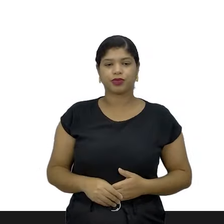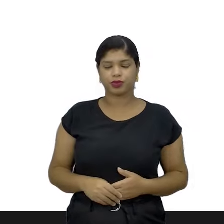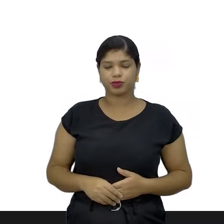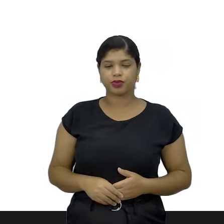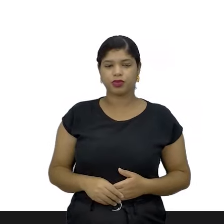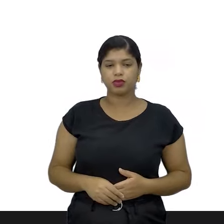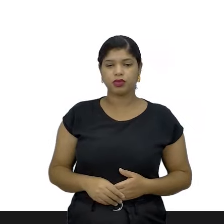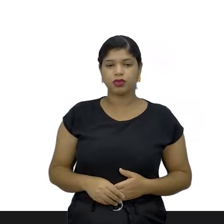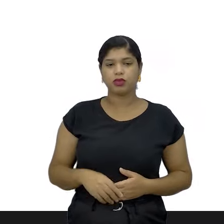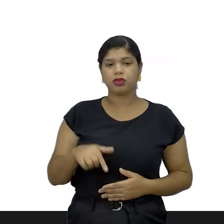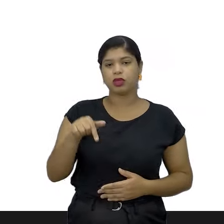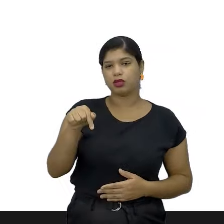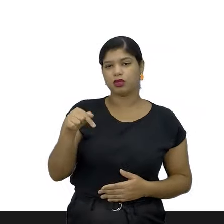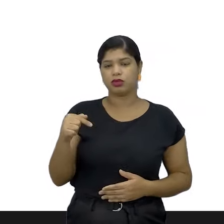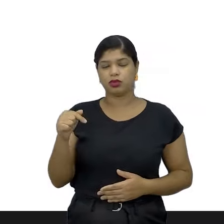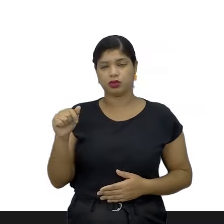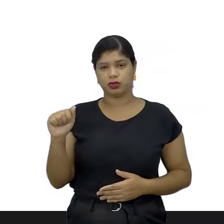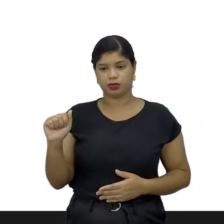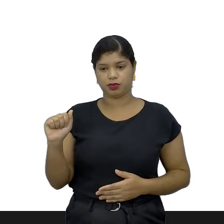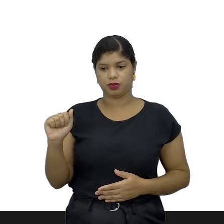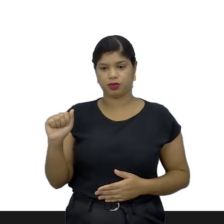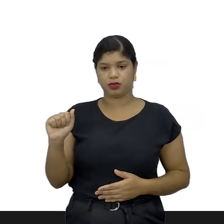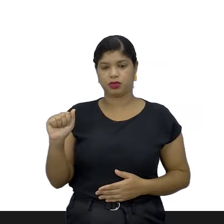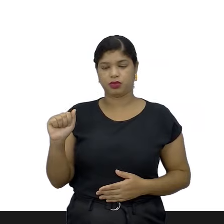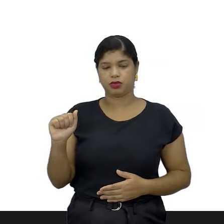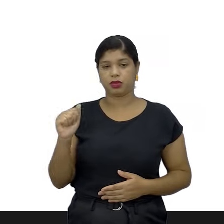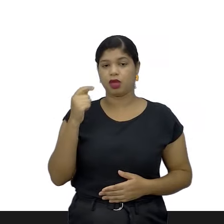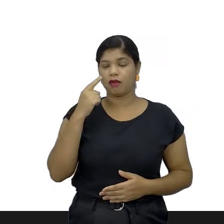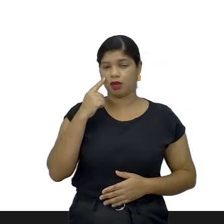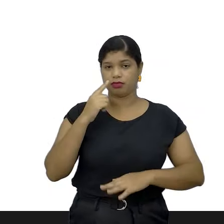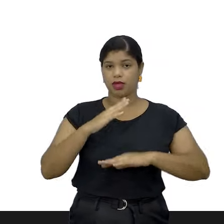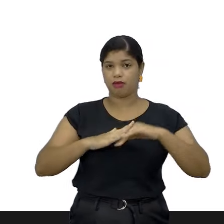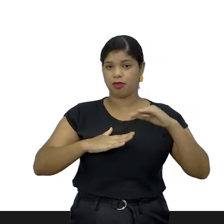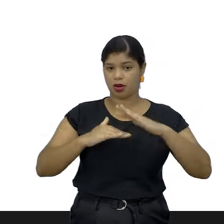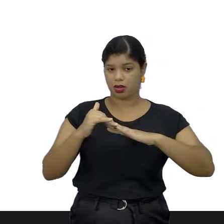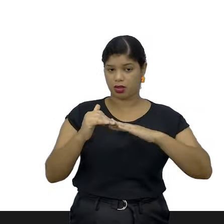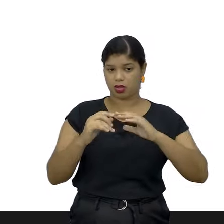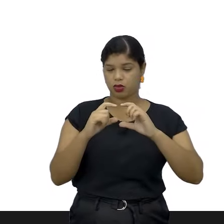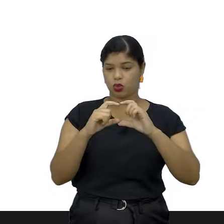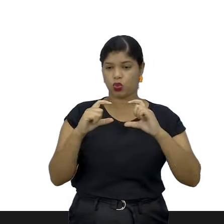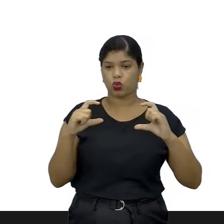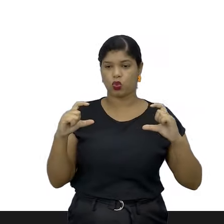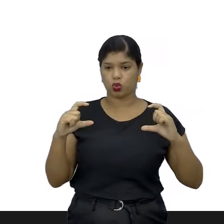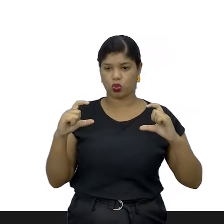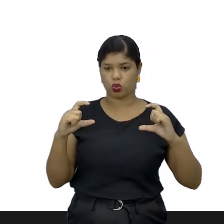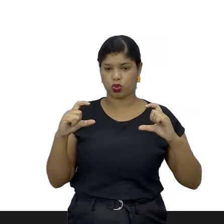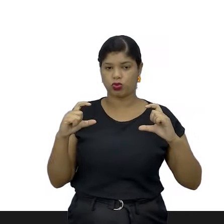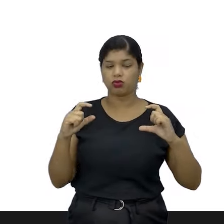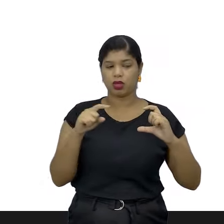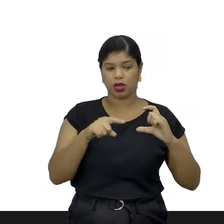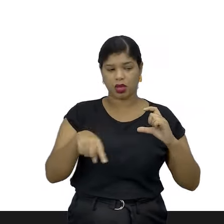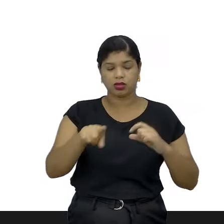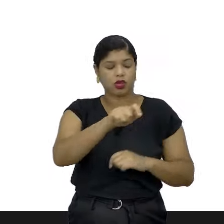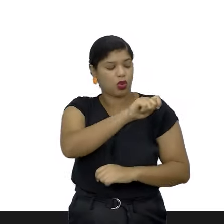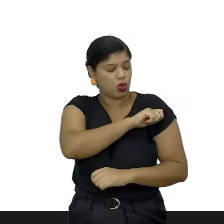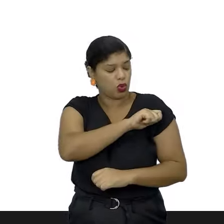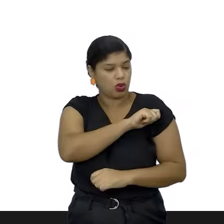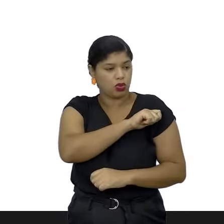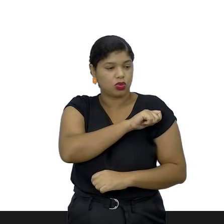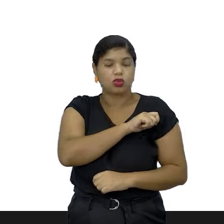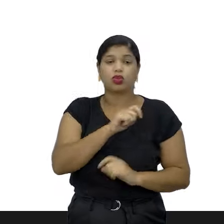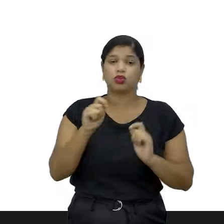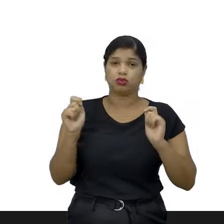de número 7A. E essa habilidade, né, os estudantes